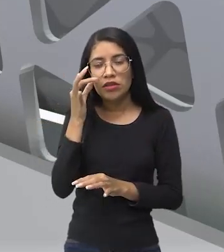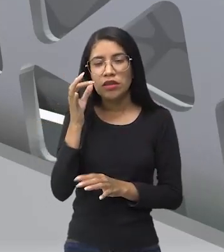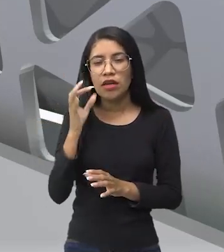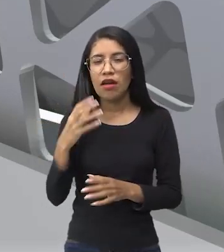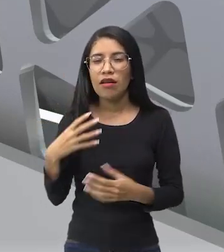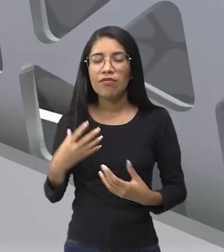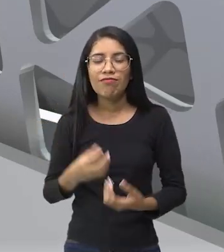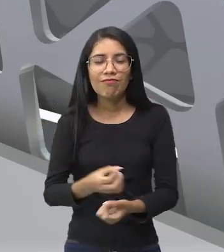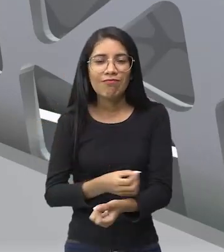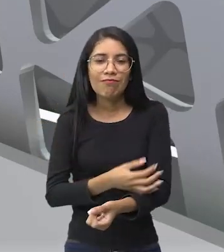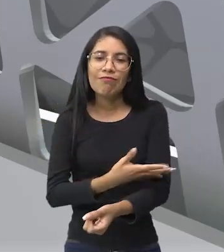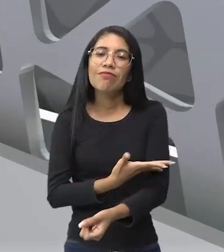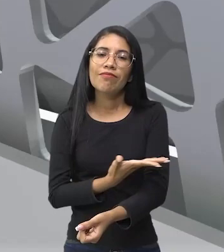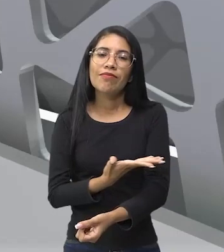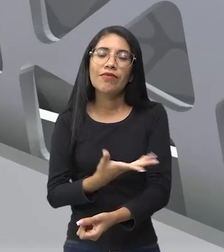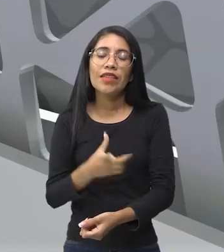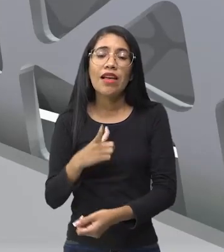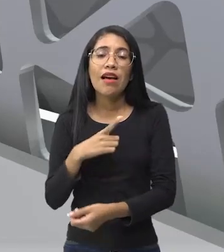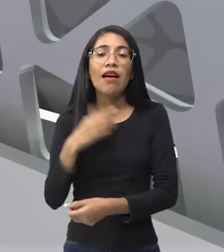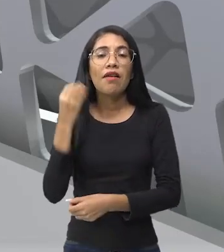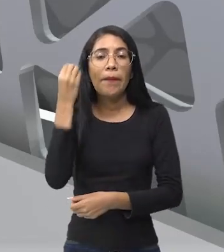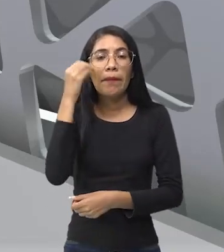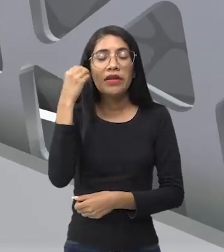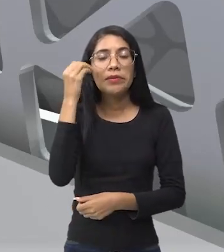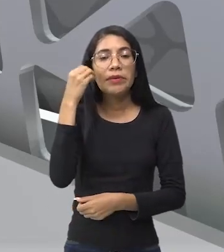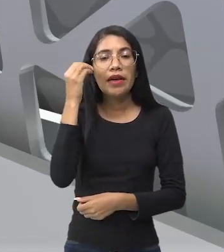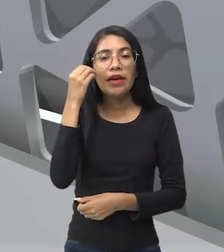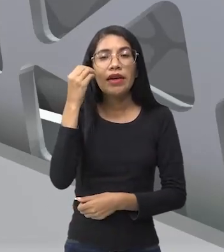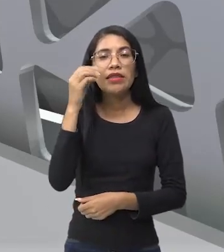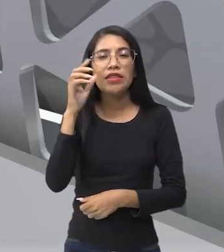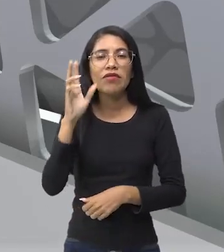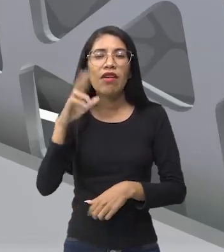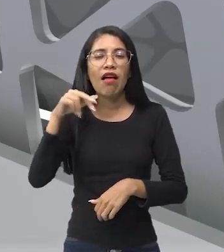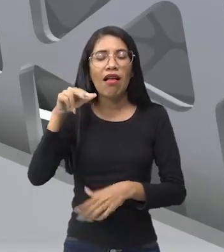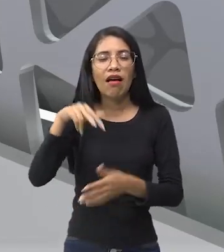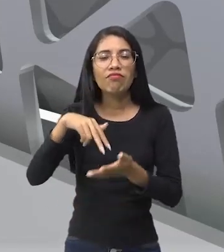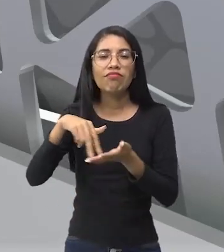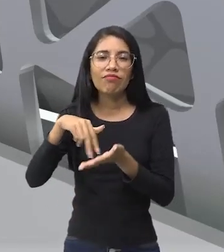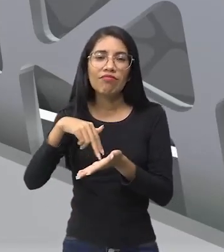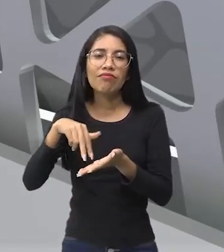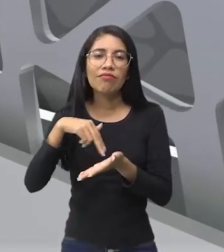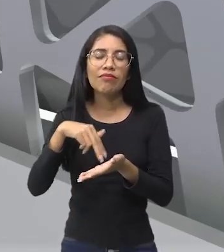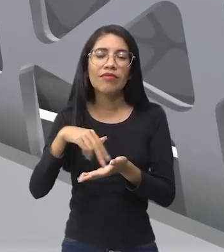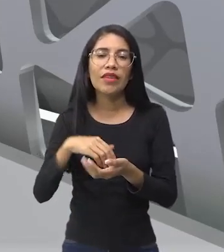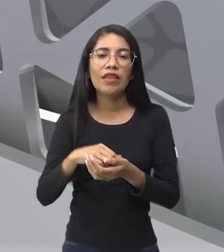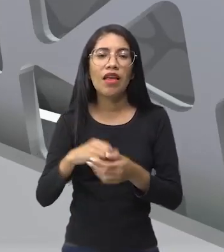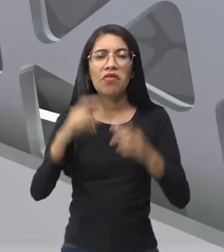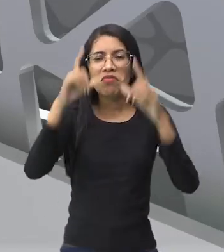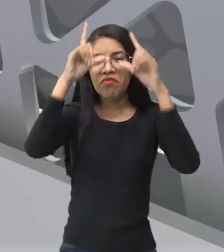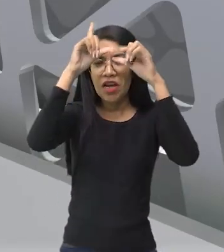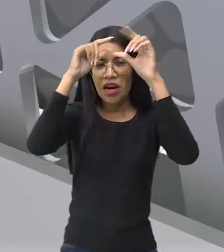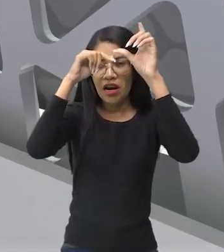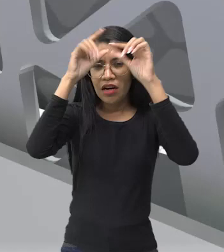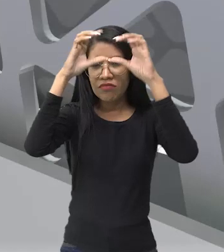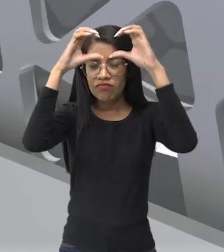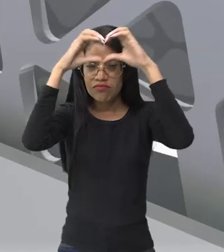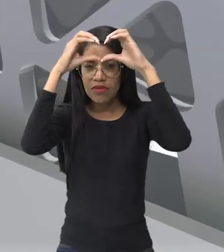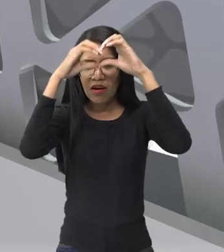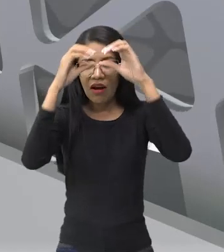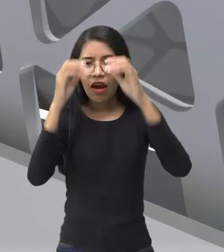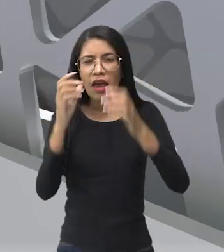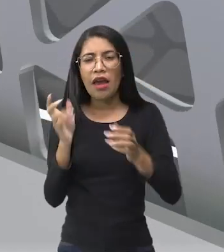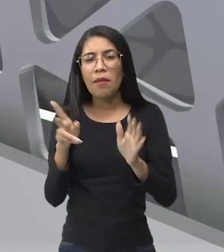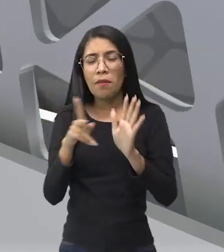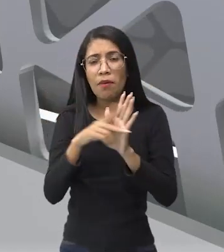É emocionante, né? Tem a experiência de ficar na galera, ou do caprichoso, ou do garantido. Faz parte da